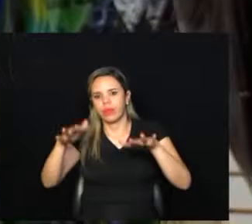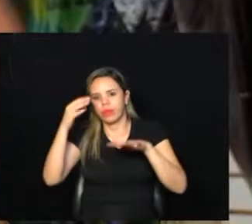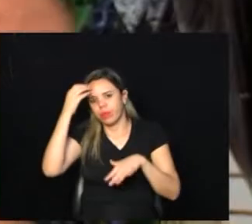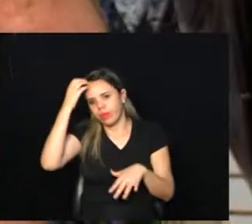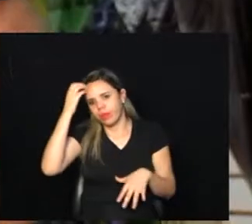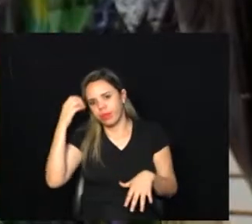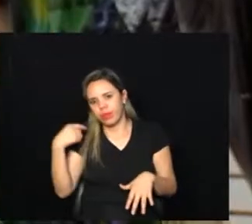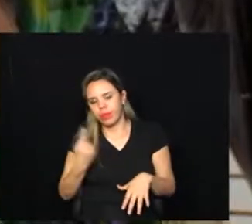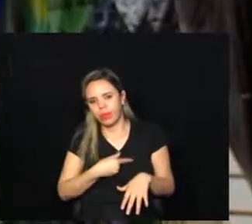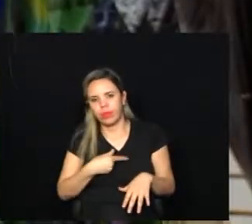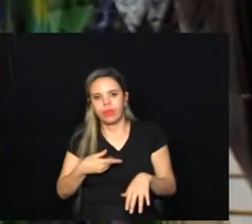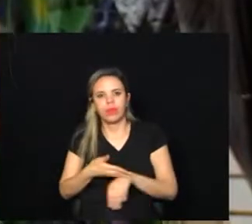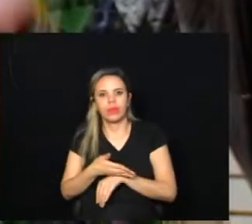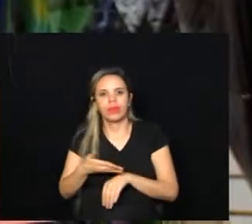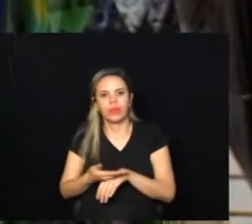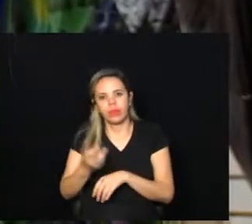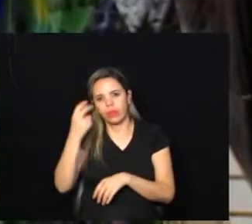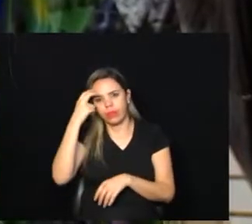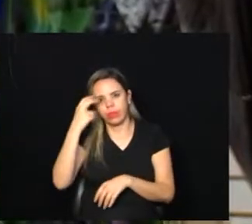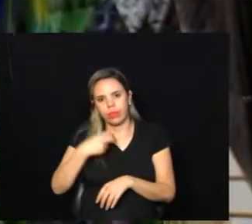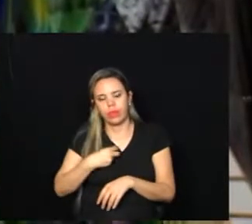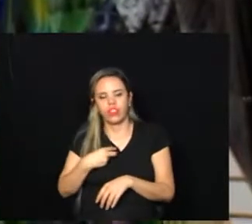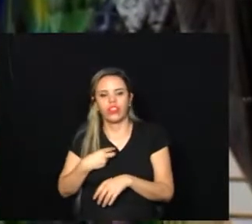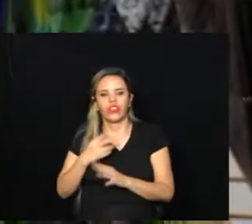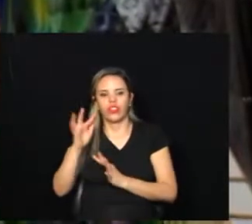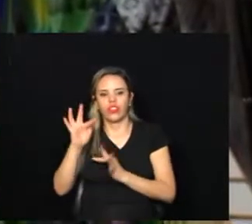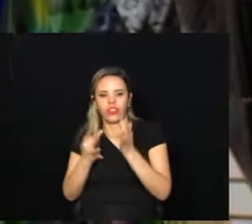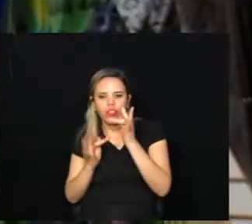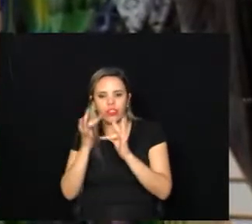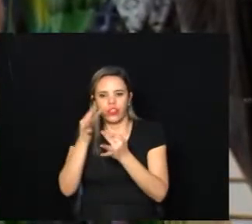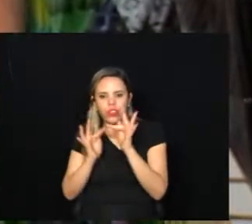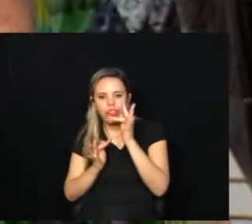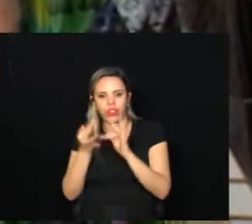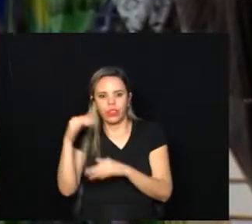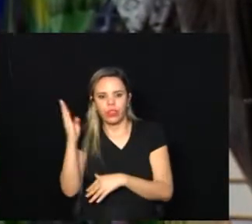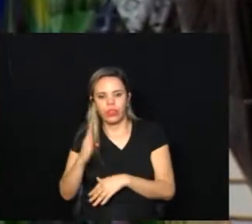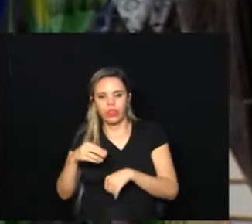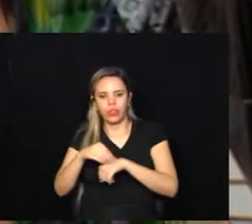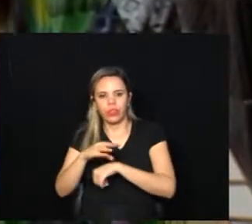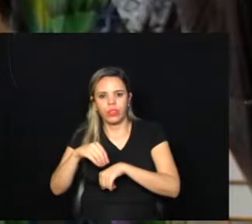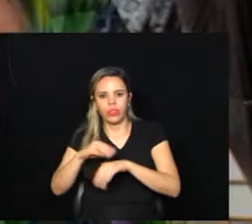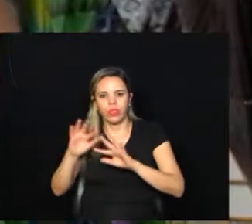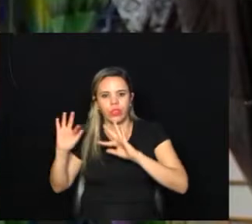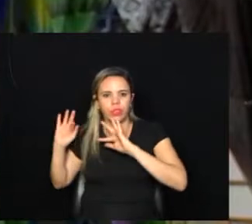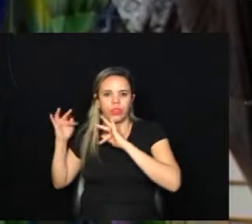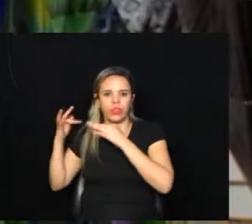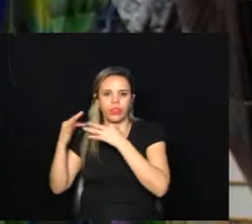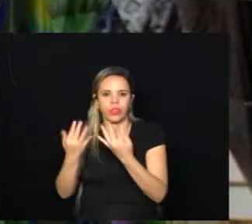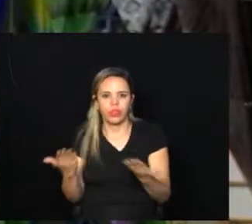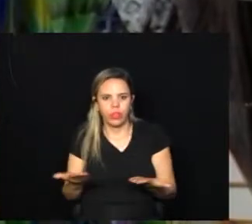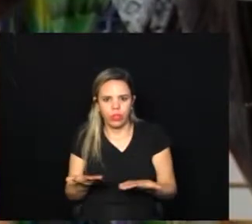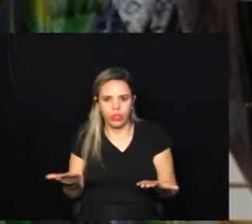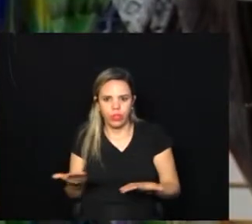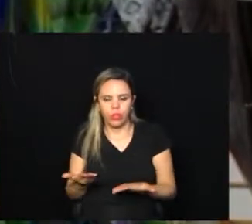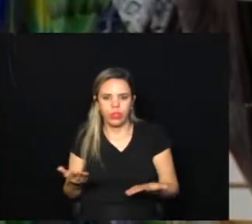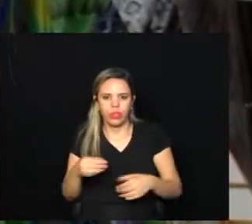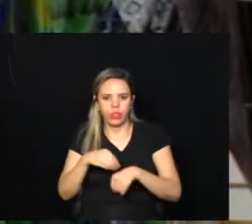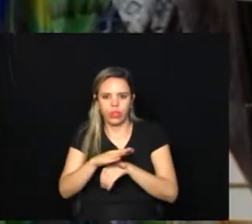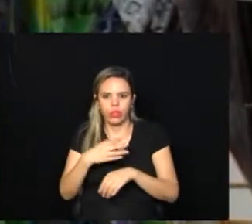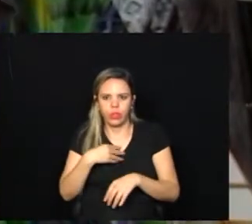a gente, a parte da cultura, do folclore brasileiro. E foi passando de geração em geração. Hoje eu também passo pelos meus